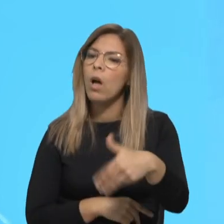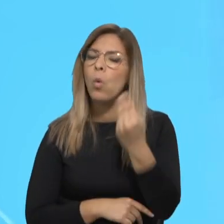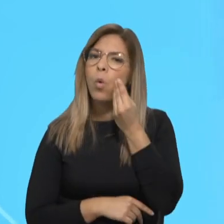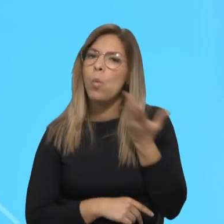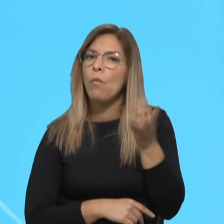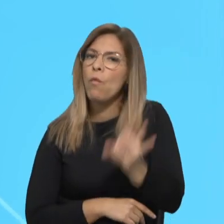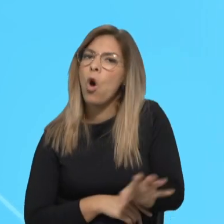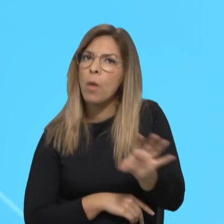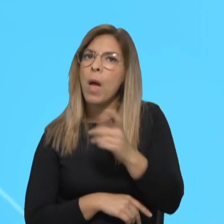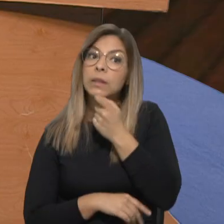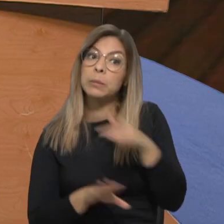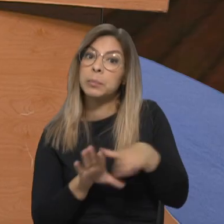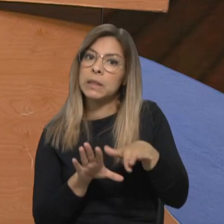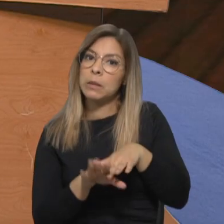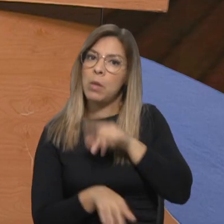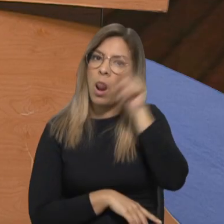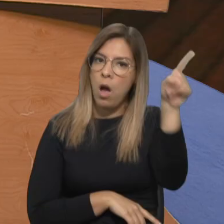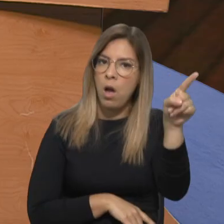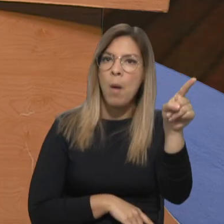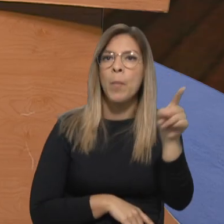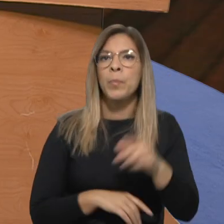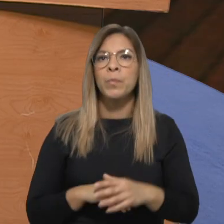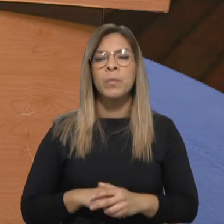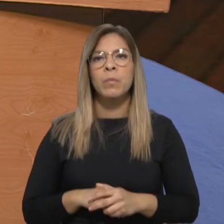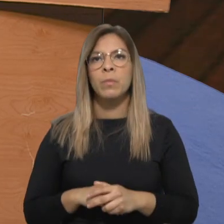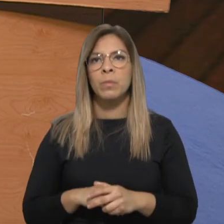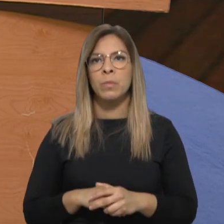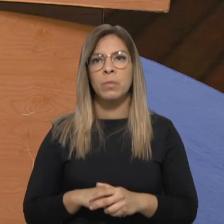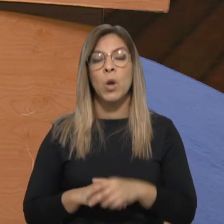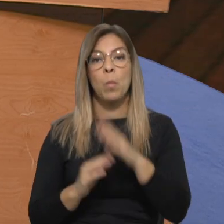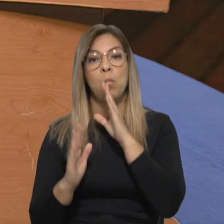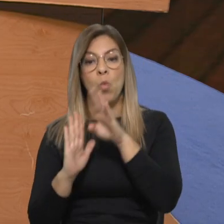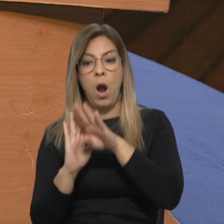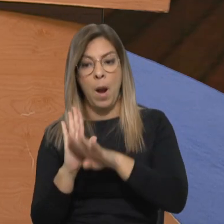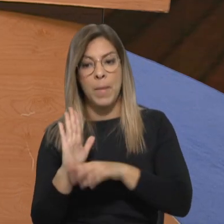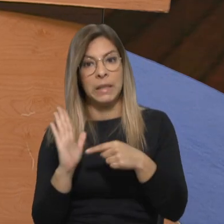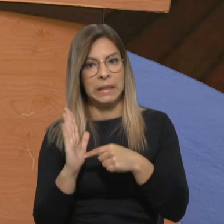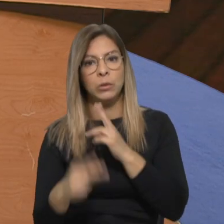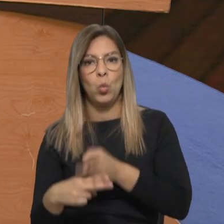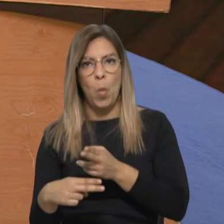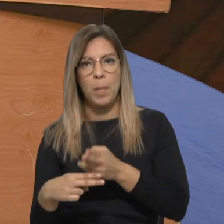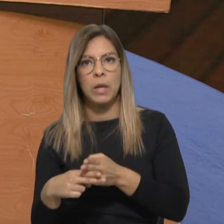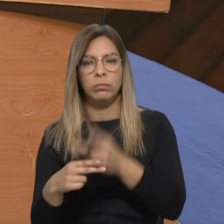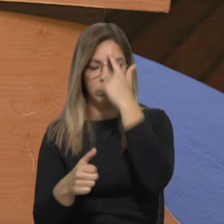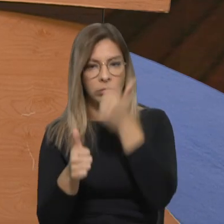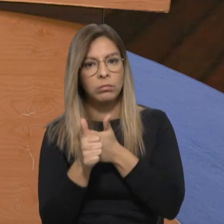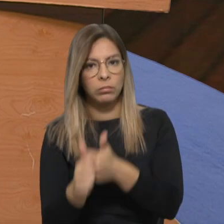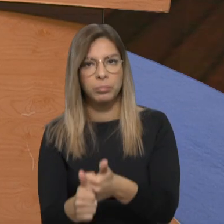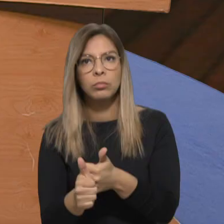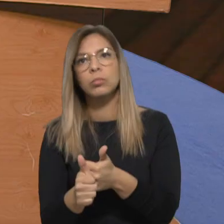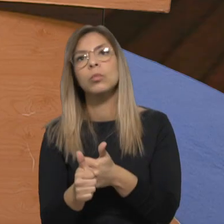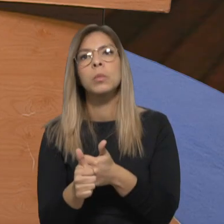celebrado por quem participa na proposta do Vaticano? O programa de Roma acho que está muito em linha com